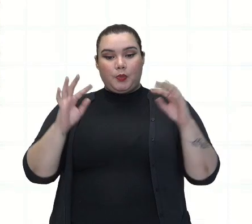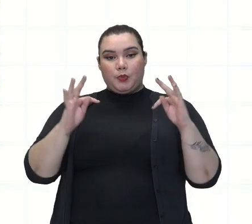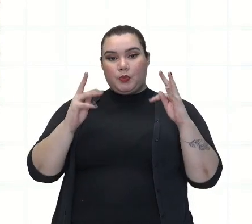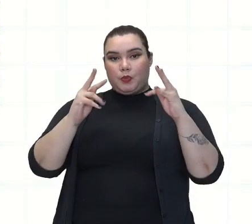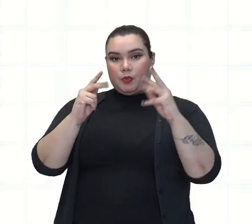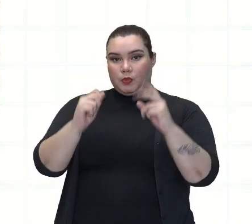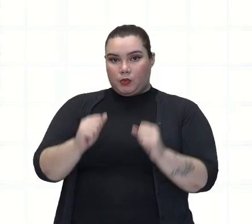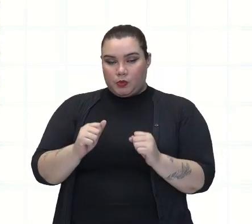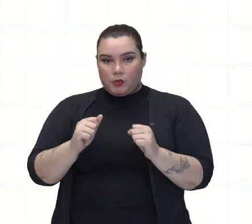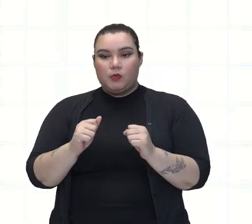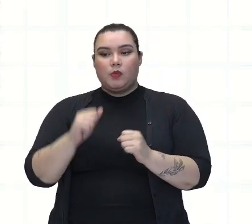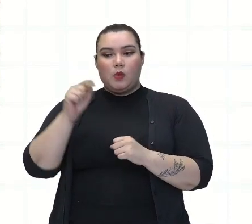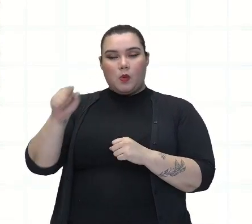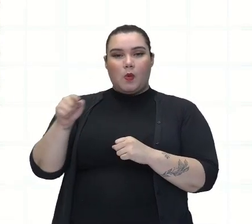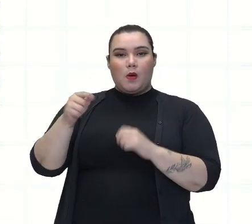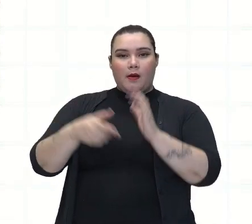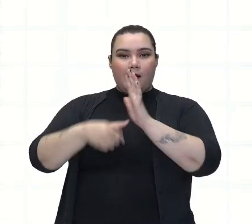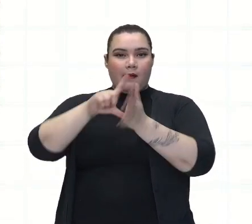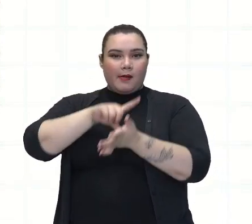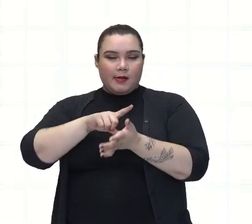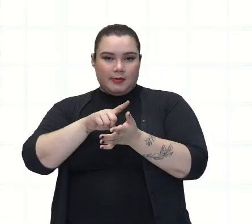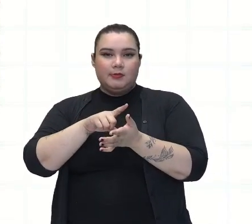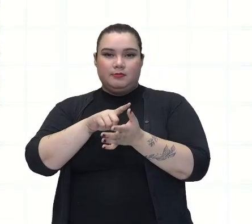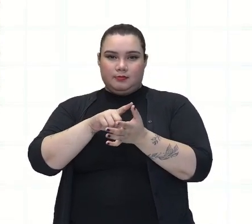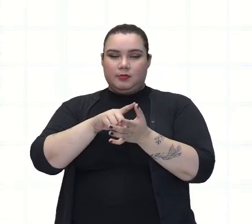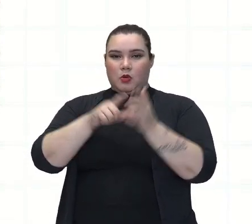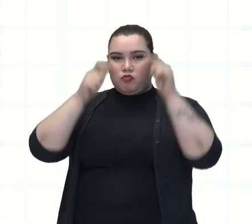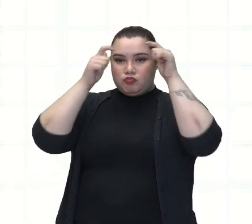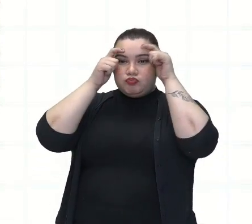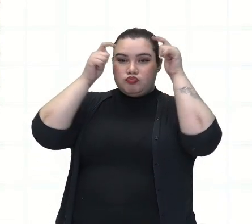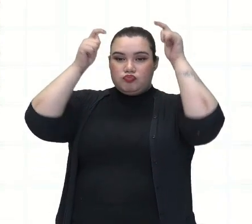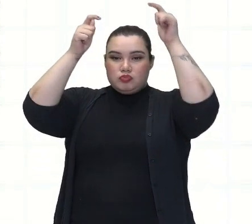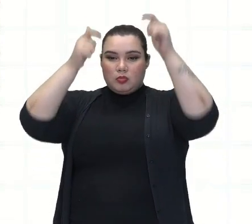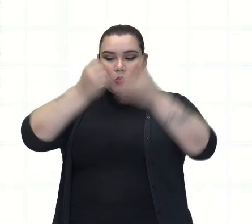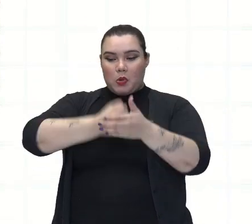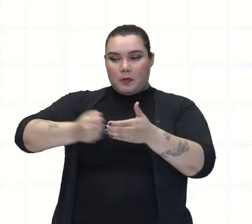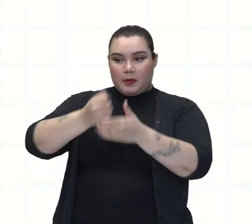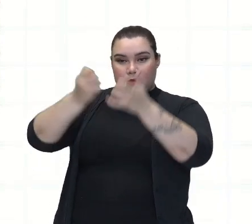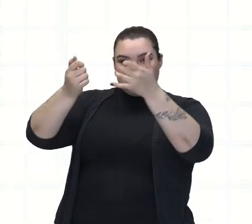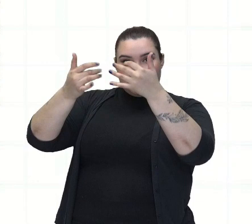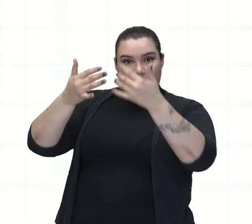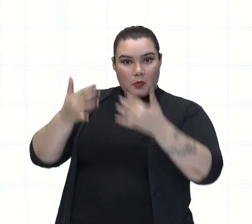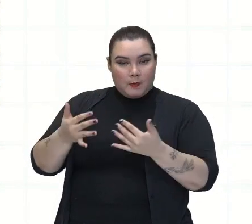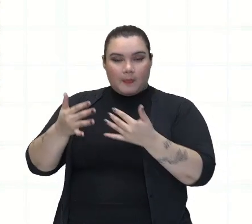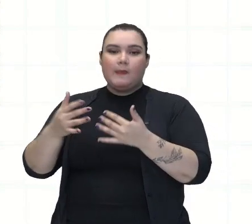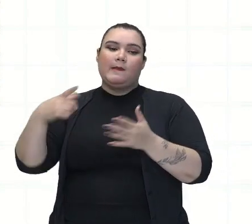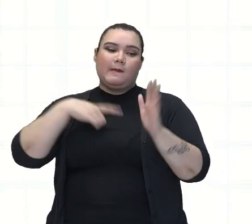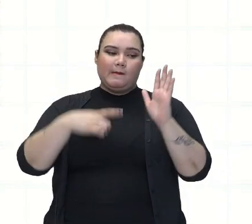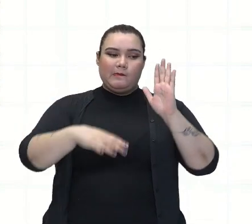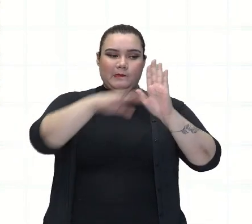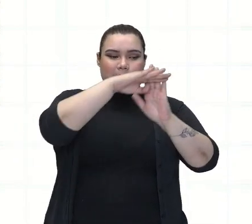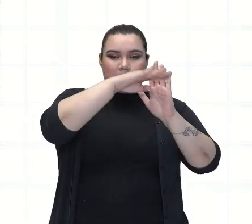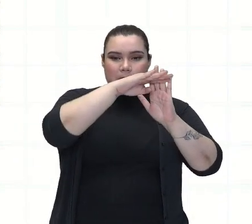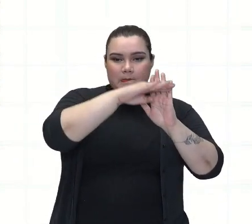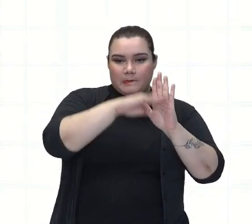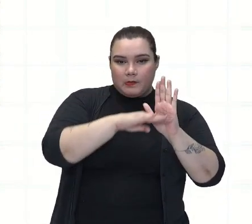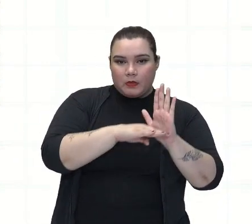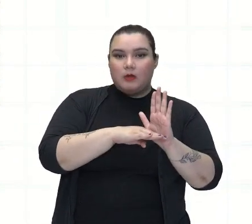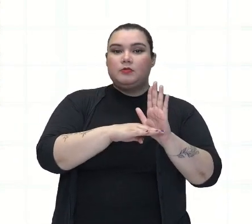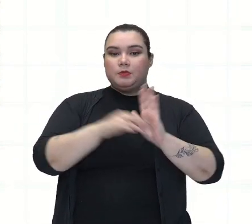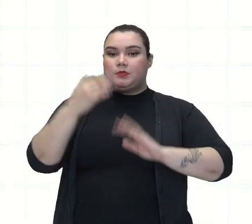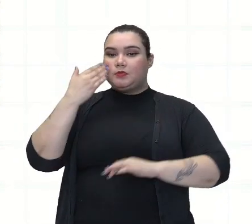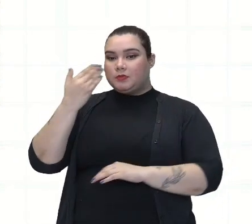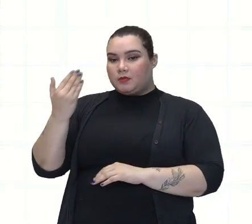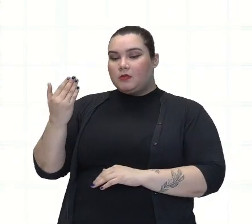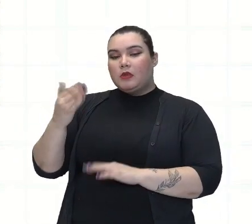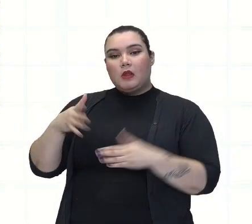chefe lá falou para nós está escrito, está materializado. E